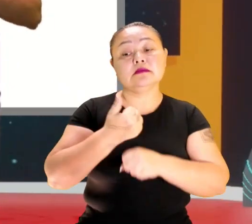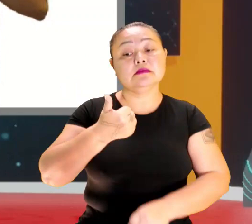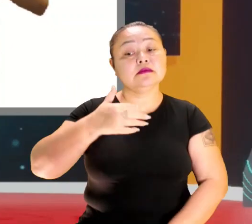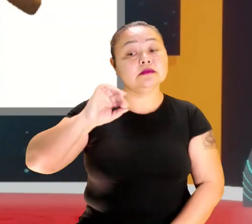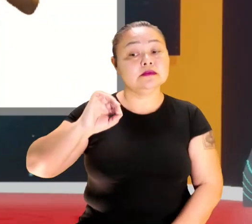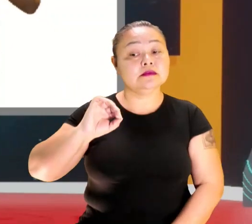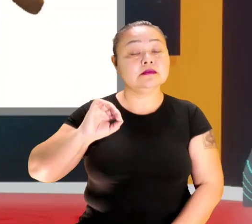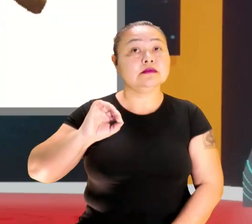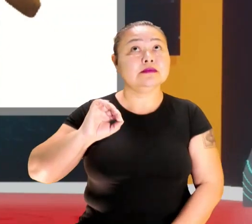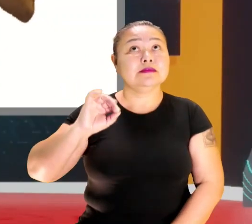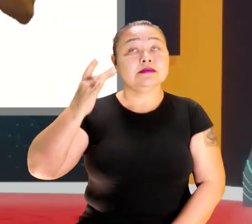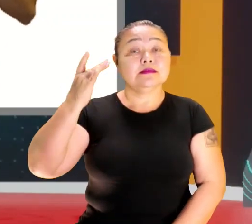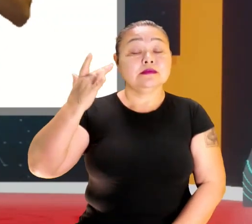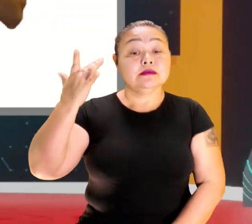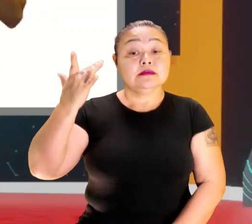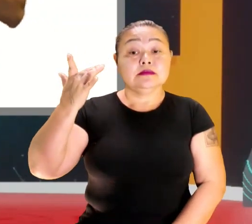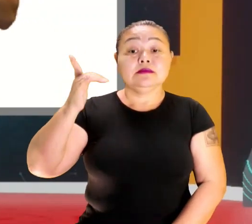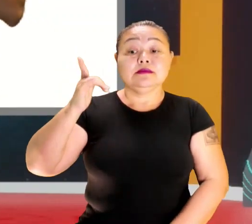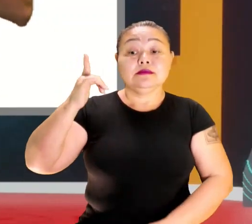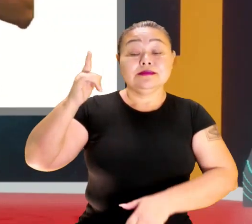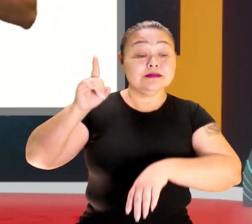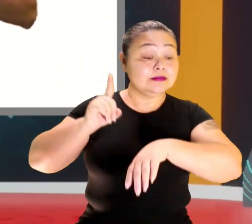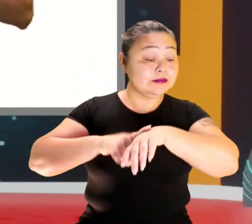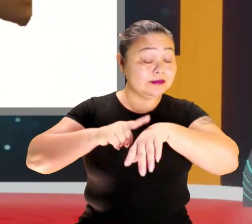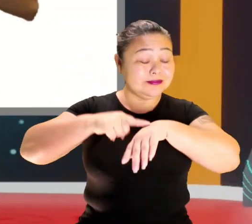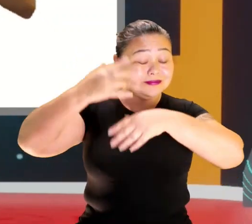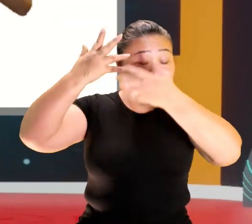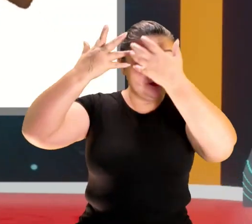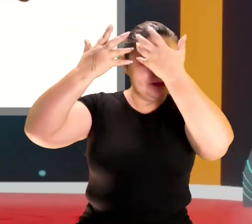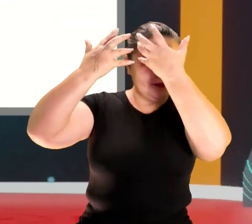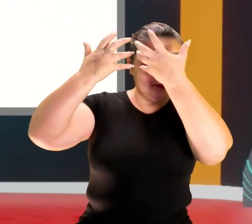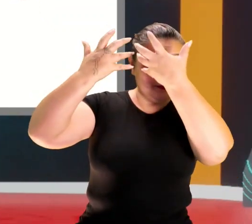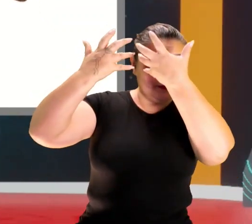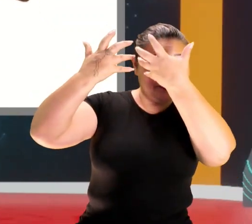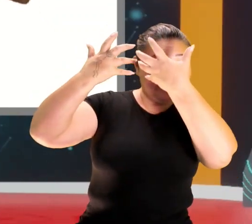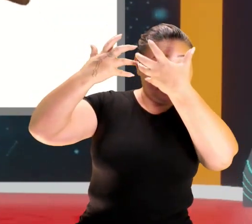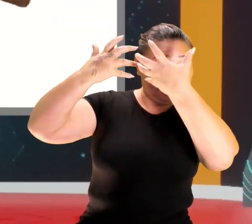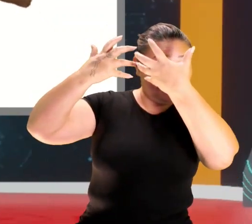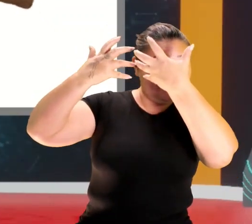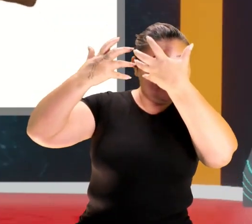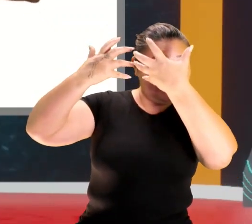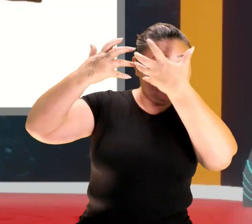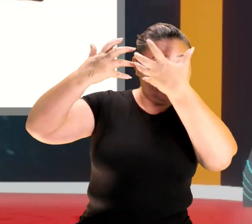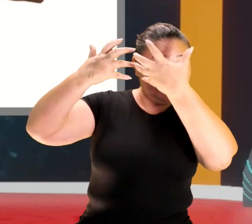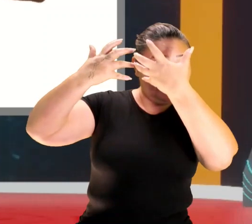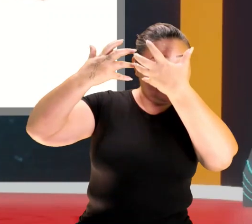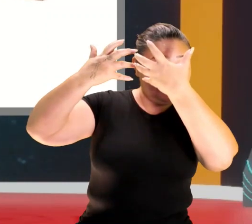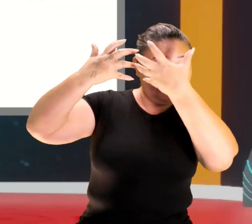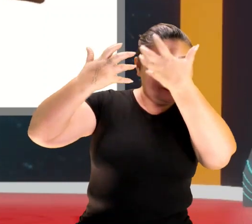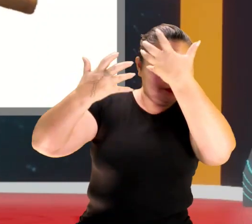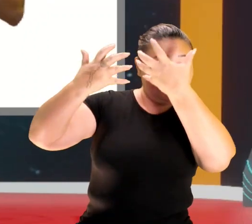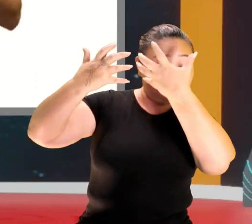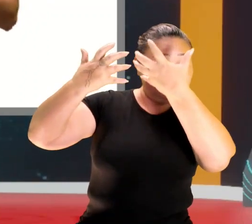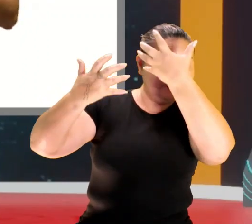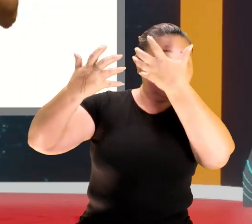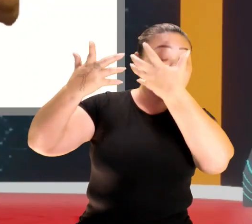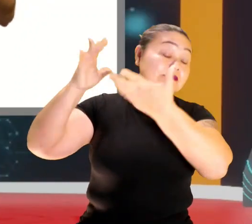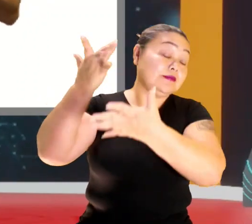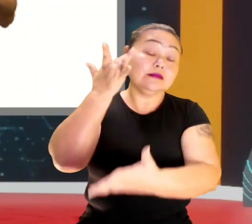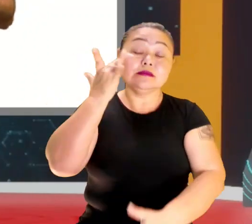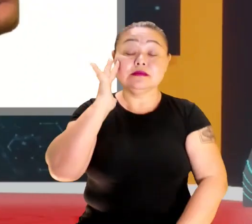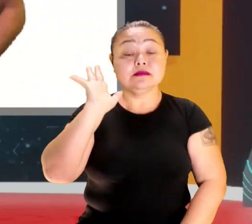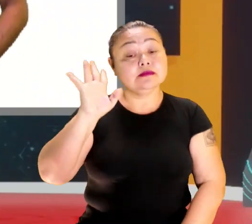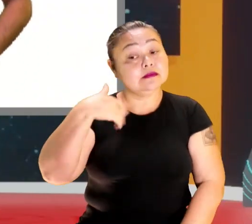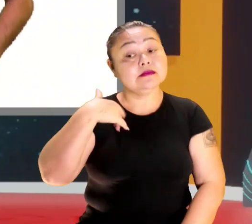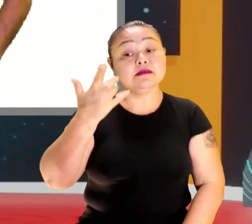10... Nessa hora, parece que o raciocínio lógico dá uma amarrada, fica preso, não sei, acontece alguma